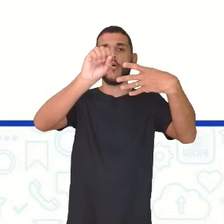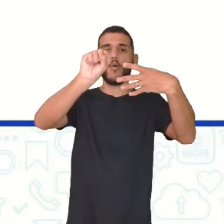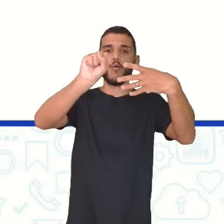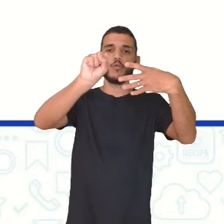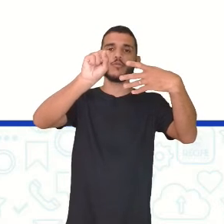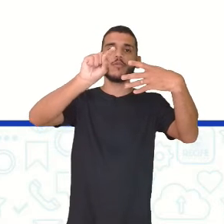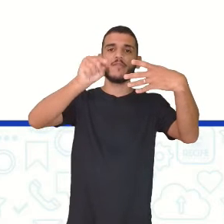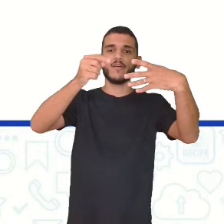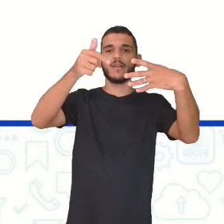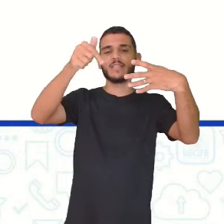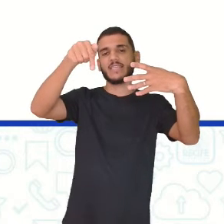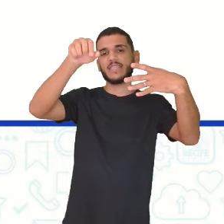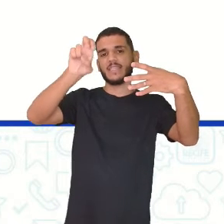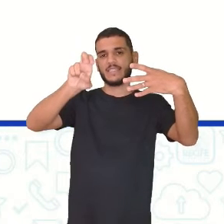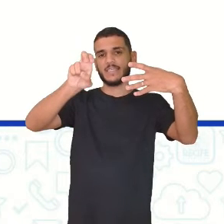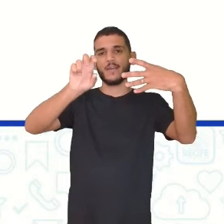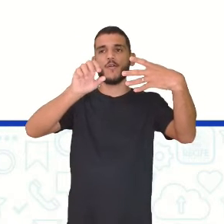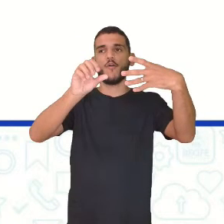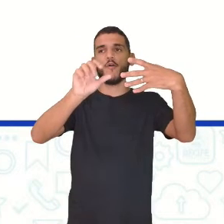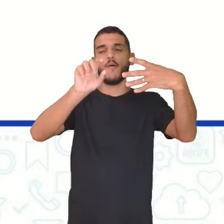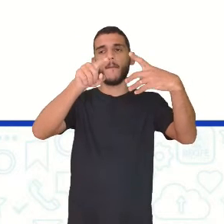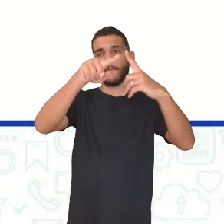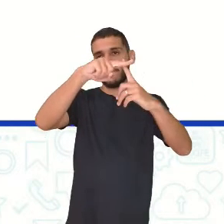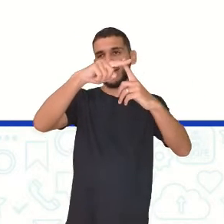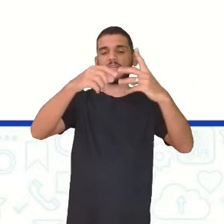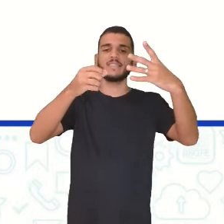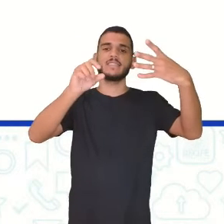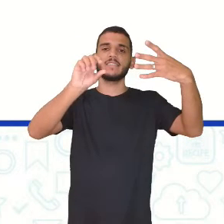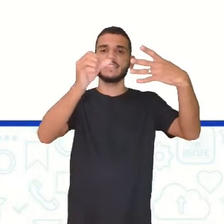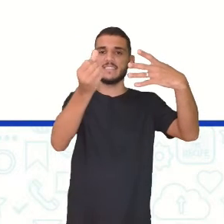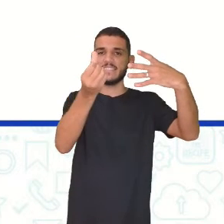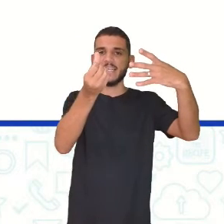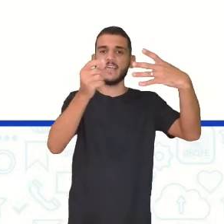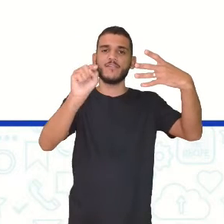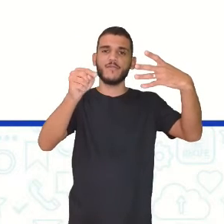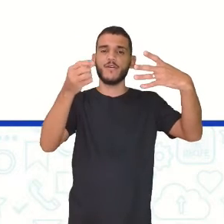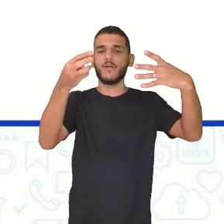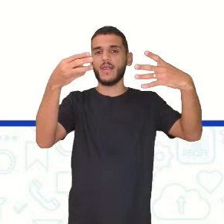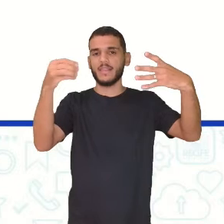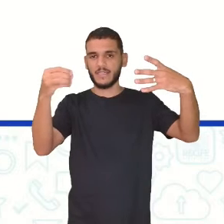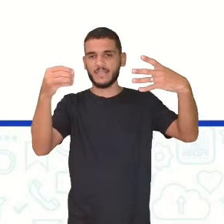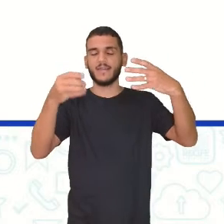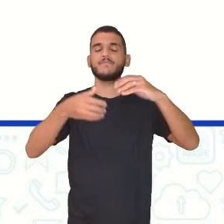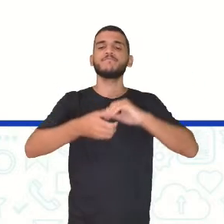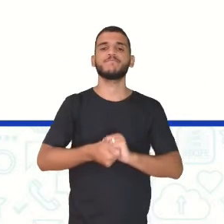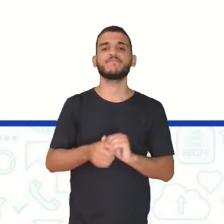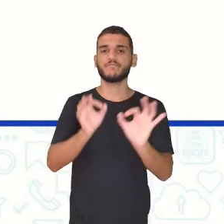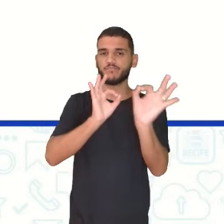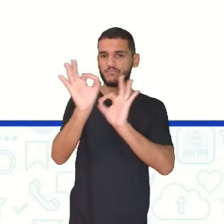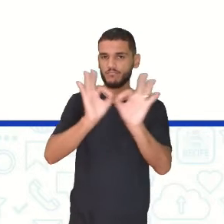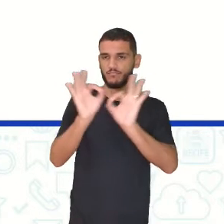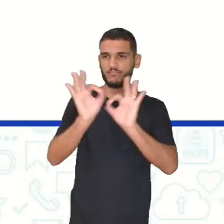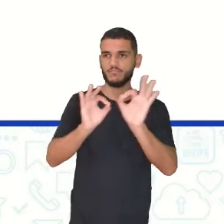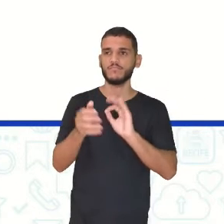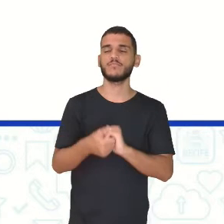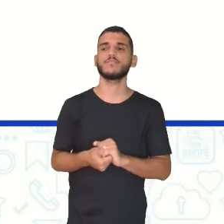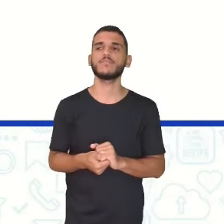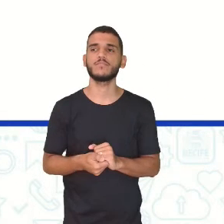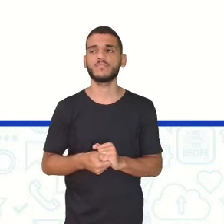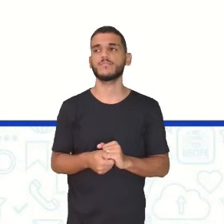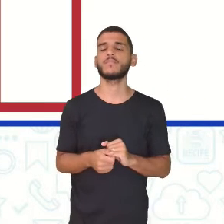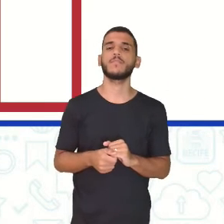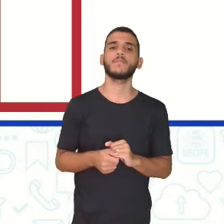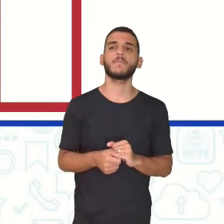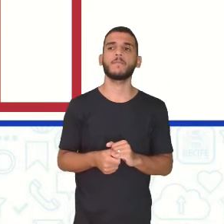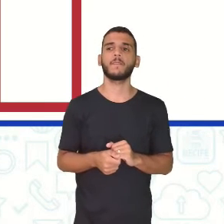8,75 mais 6,30. Então tá aí, ó, vírgula embaixo de vírgula, e agora a gente vai somar isso aí normal. Então,